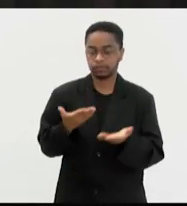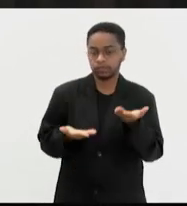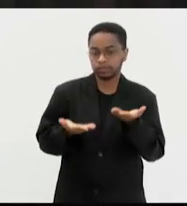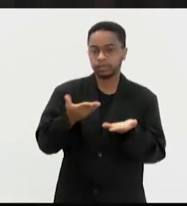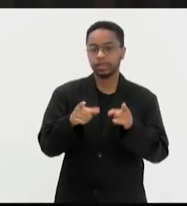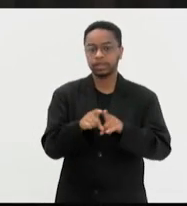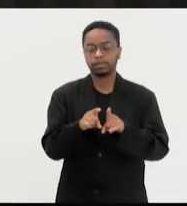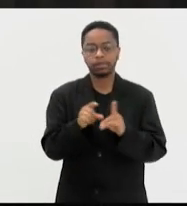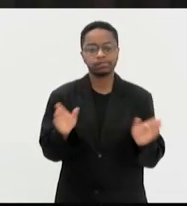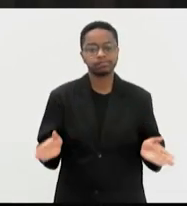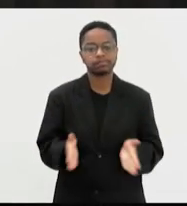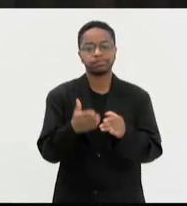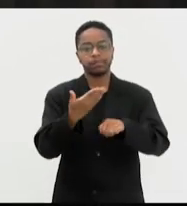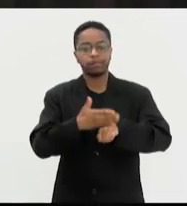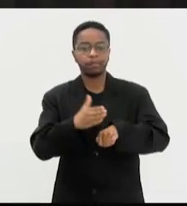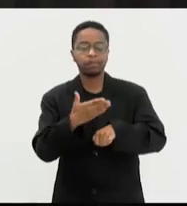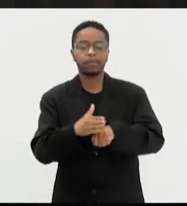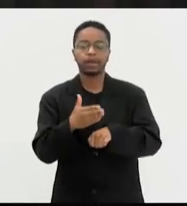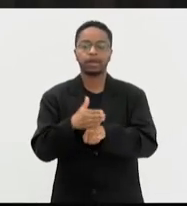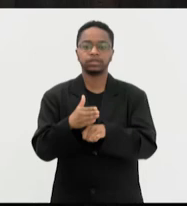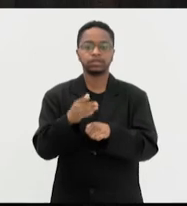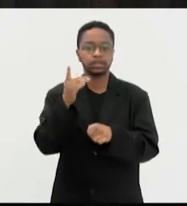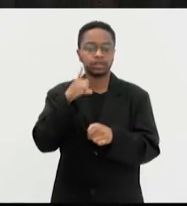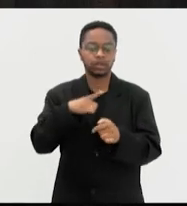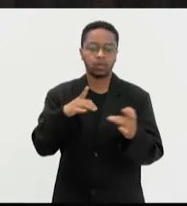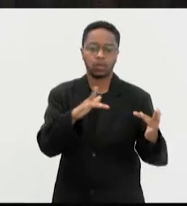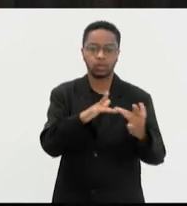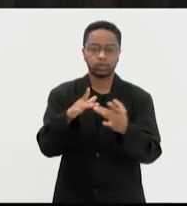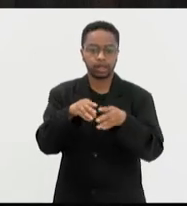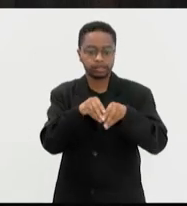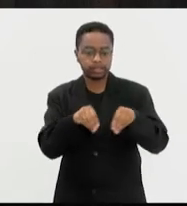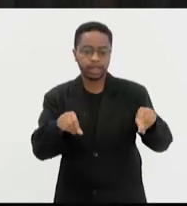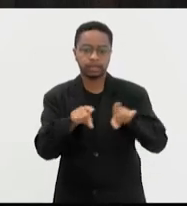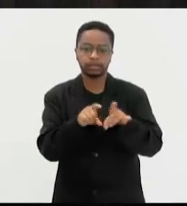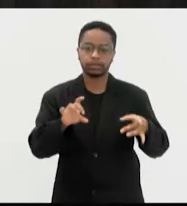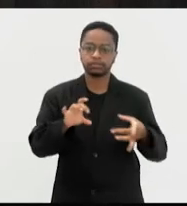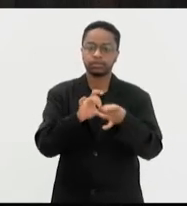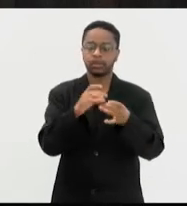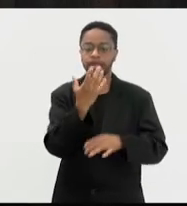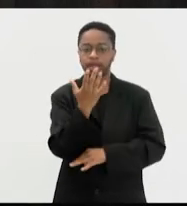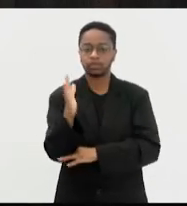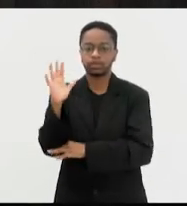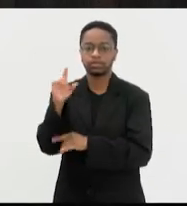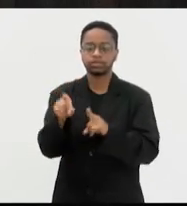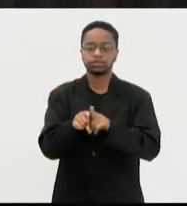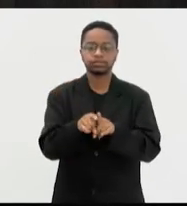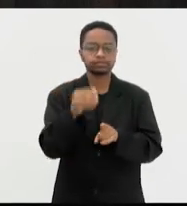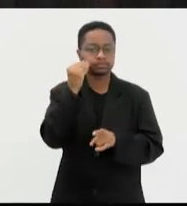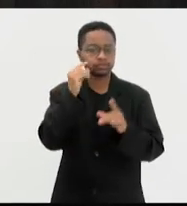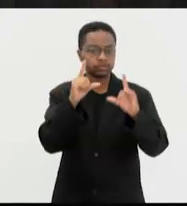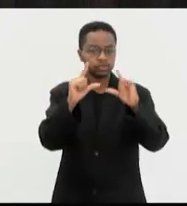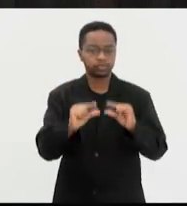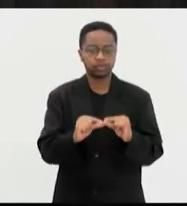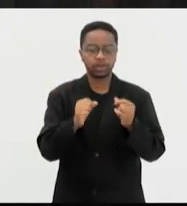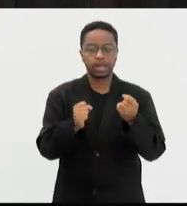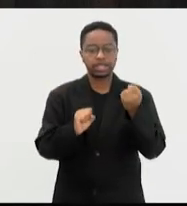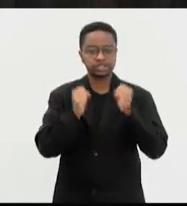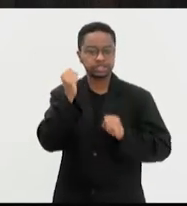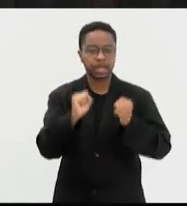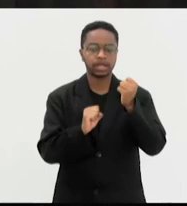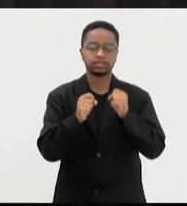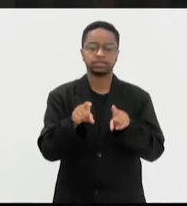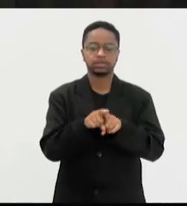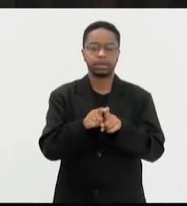práticas terapêuticas para a mente contato com a terra reconexão com a natureza e assim reduzir o estresse e